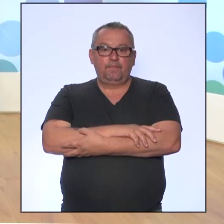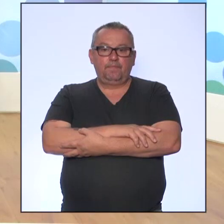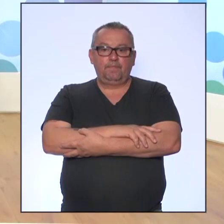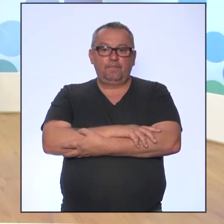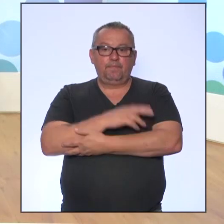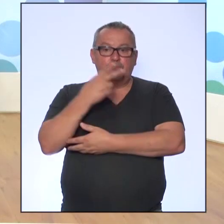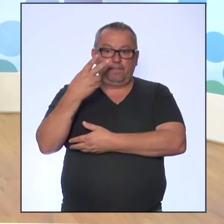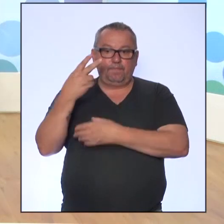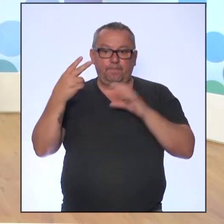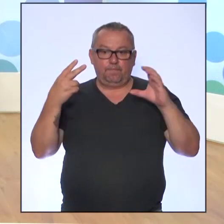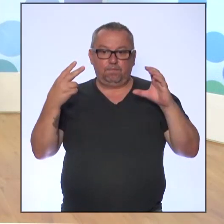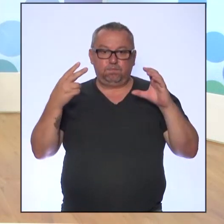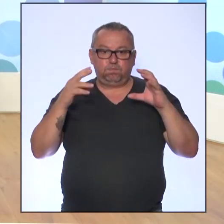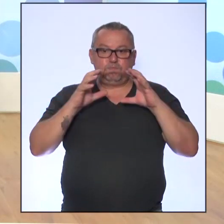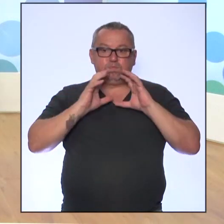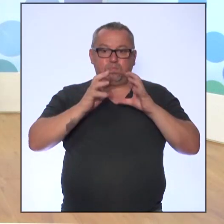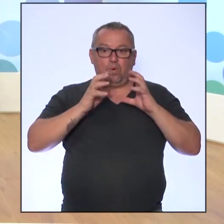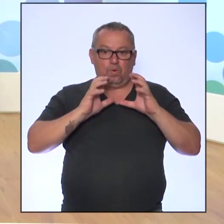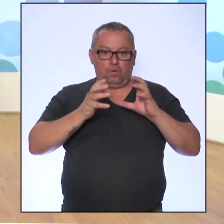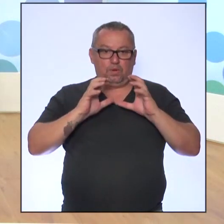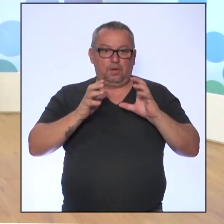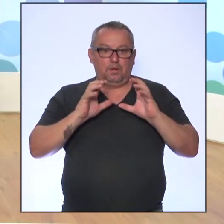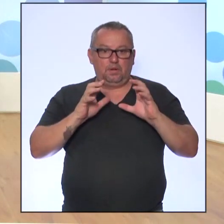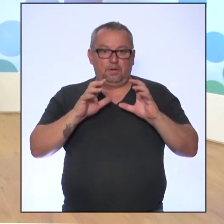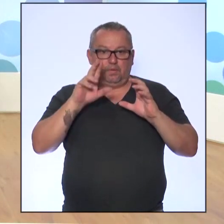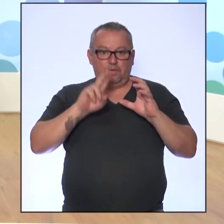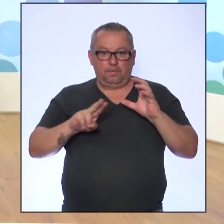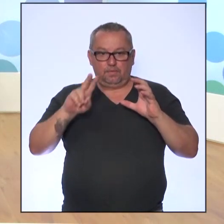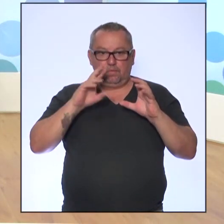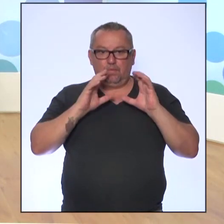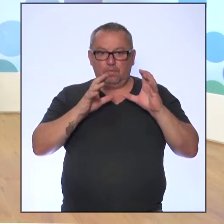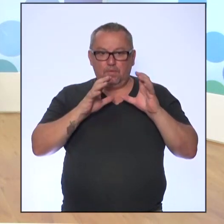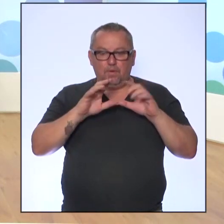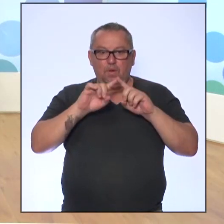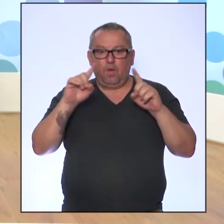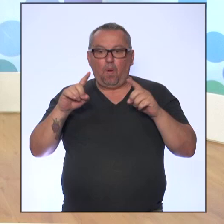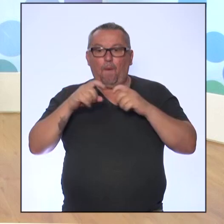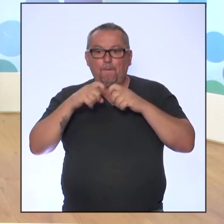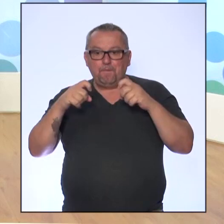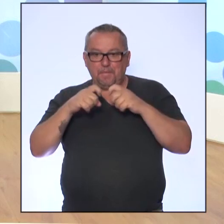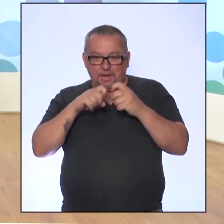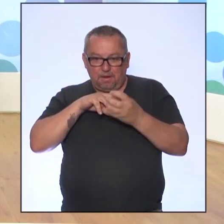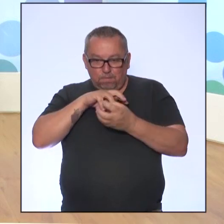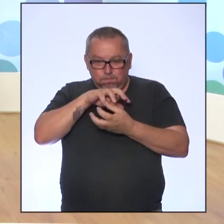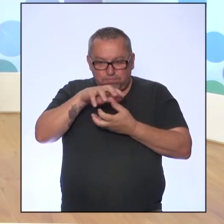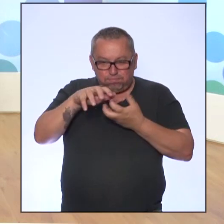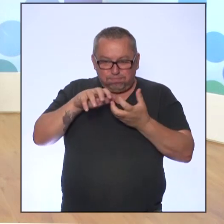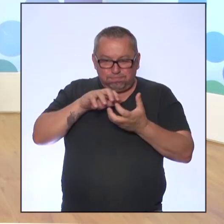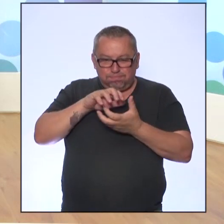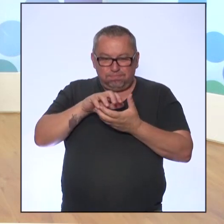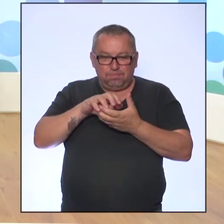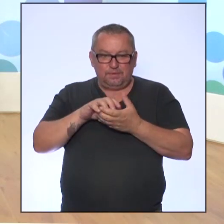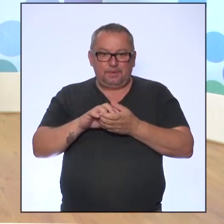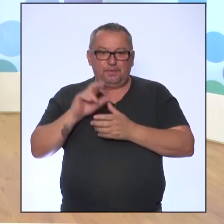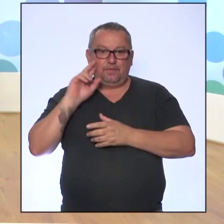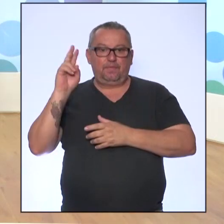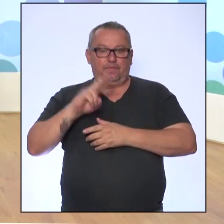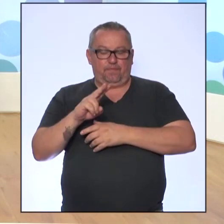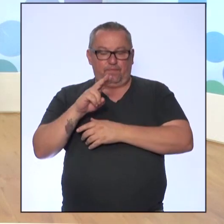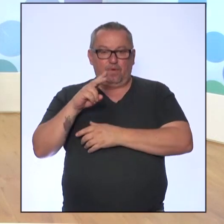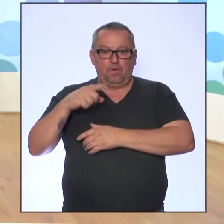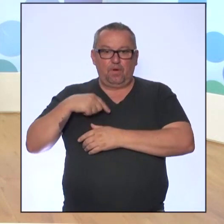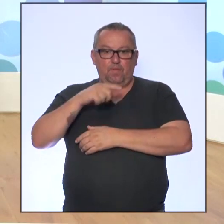As 2 bolas, né? Ou pode usar a bola, né, que você tiver, ou a bola de meia, tá bom? Então vamos lá, o Fernando,